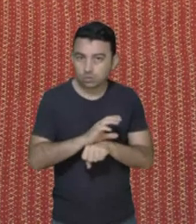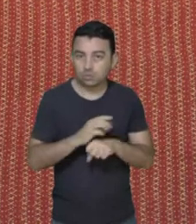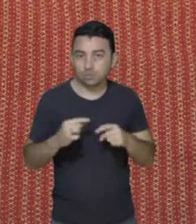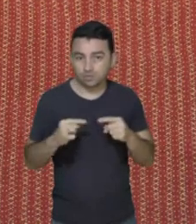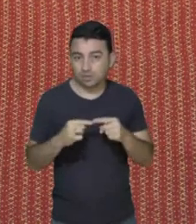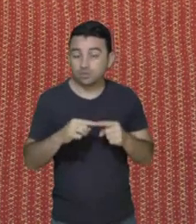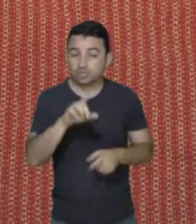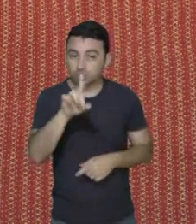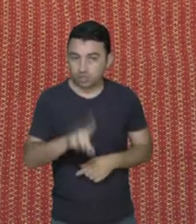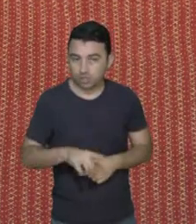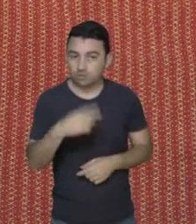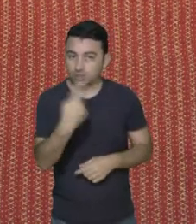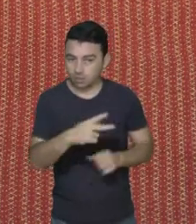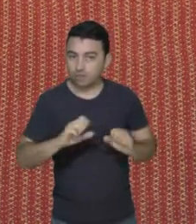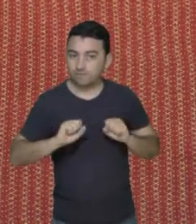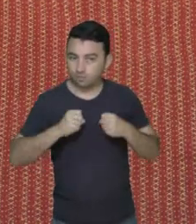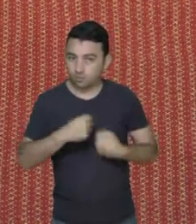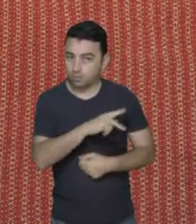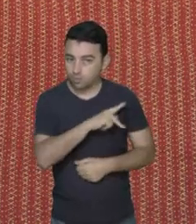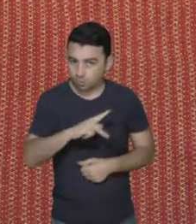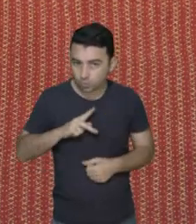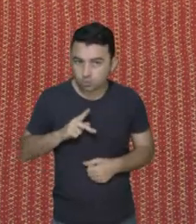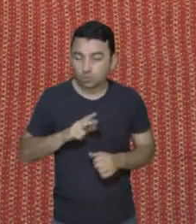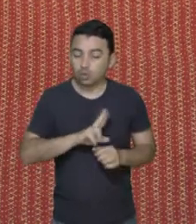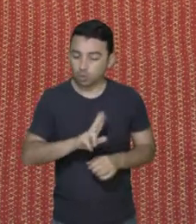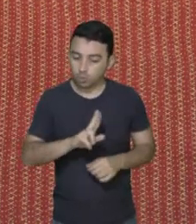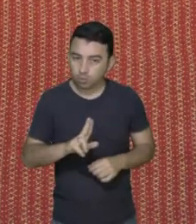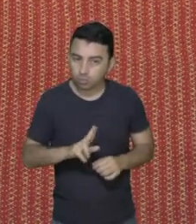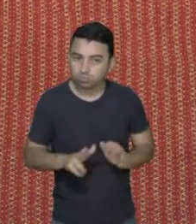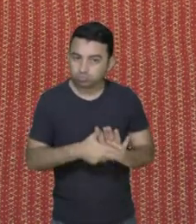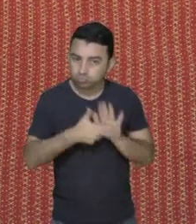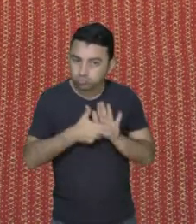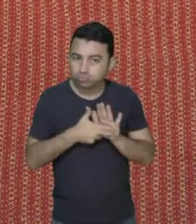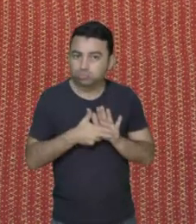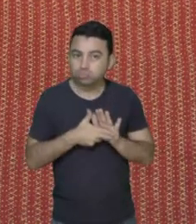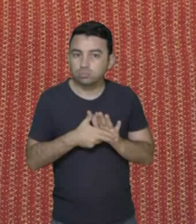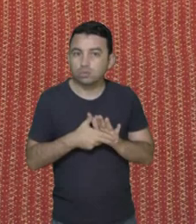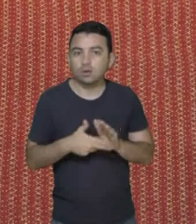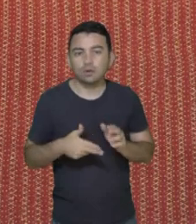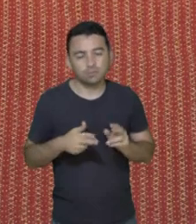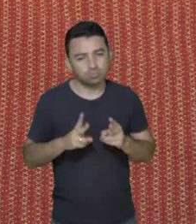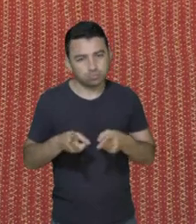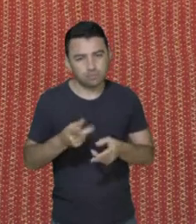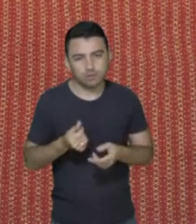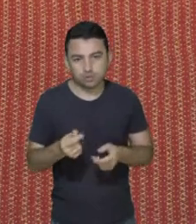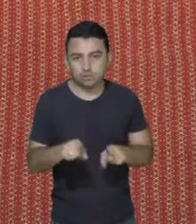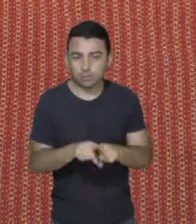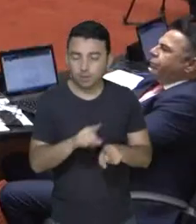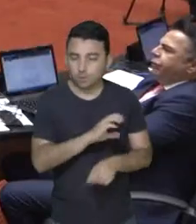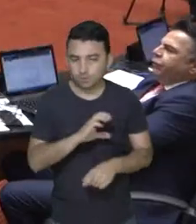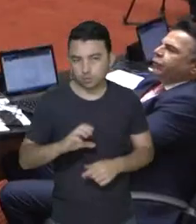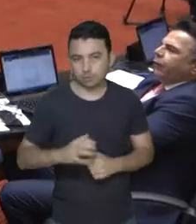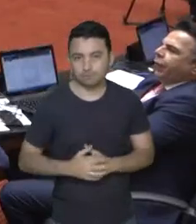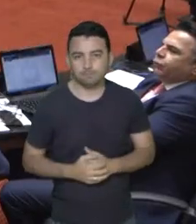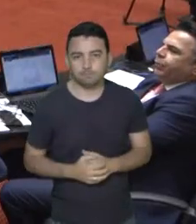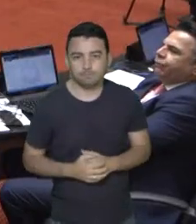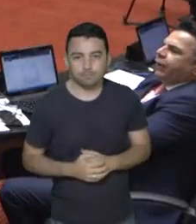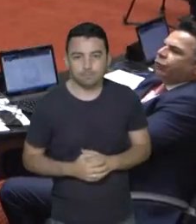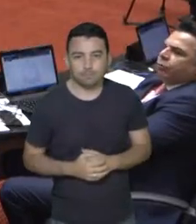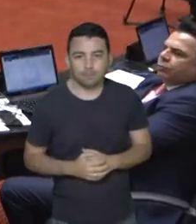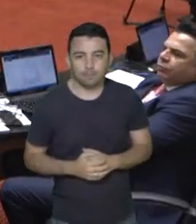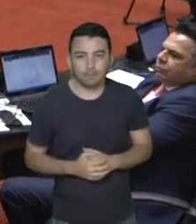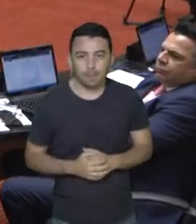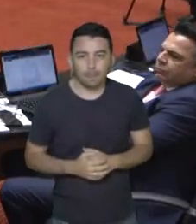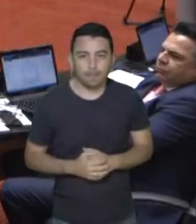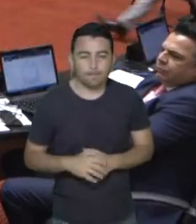direito ao defensor público fazer as devidas nomeações dos cargos de caráter de provimento efetivo e os cargos comissionados. Muito obrigado. Obrigado, deputado.